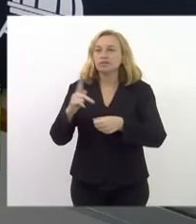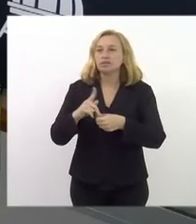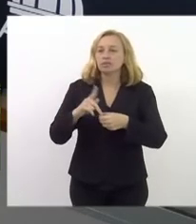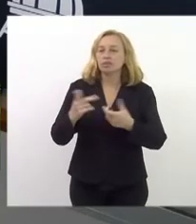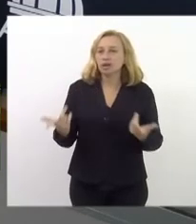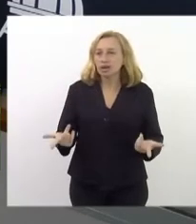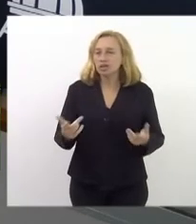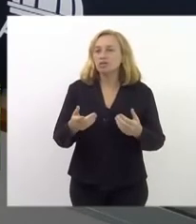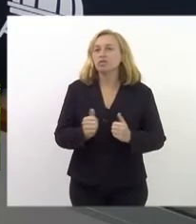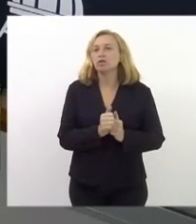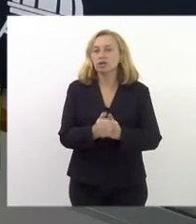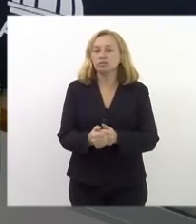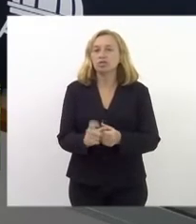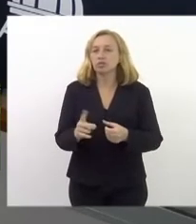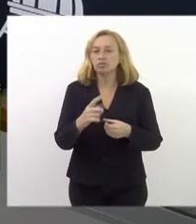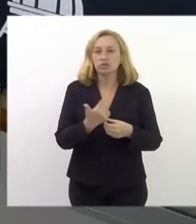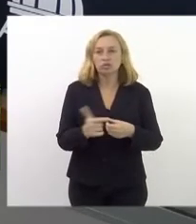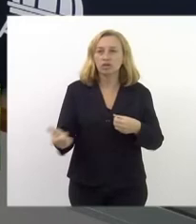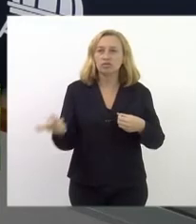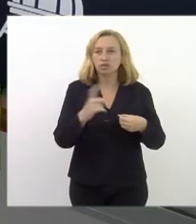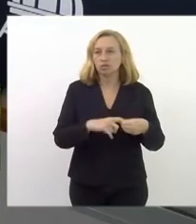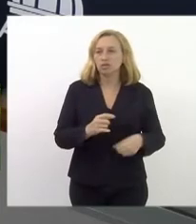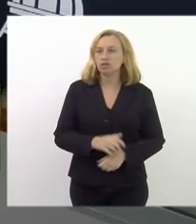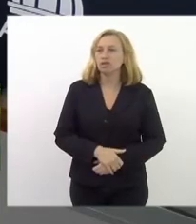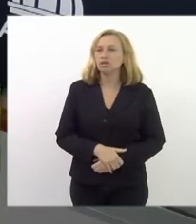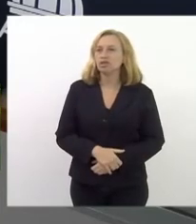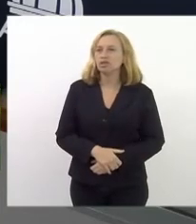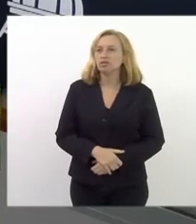um caminho sem volta.